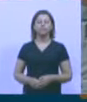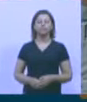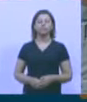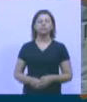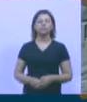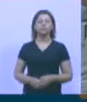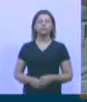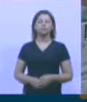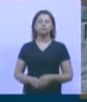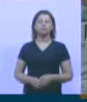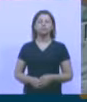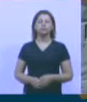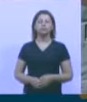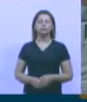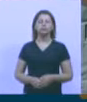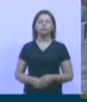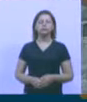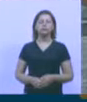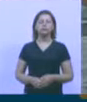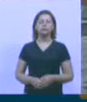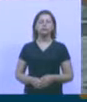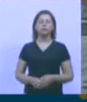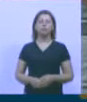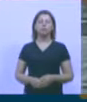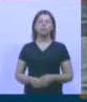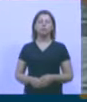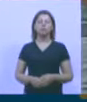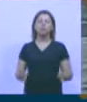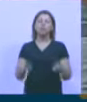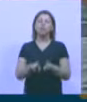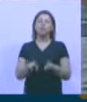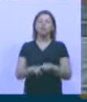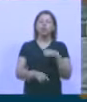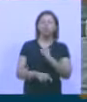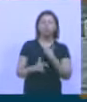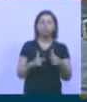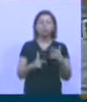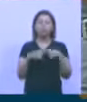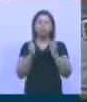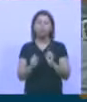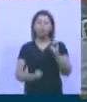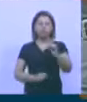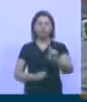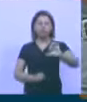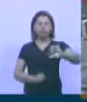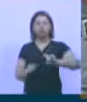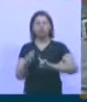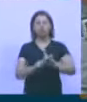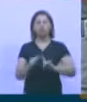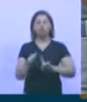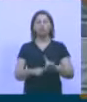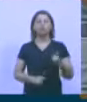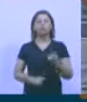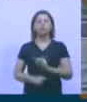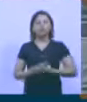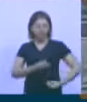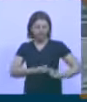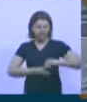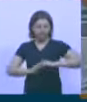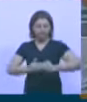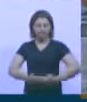be the 9 months in the mother's womb. A segunda fonte de nossos problemas pode ser os 9 meses que passamos no ventre de